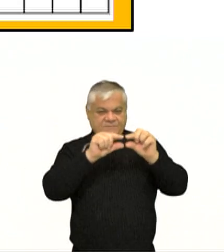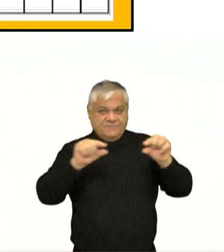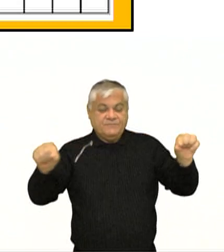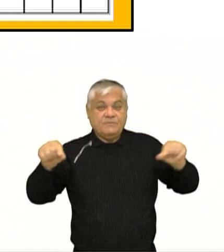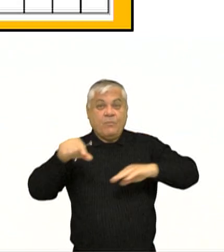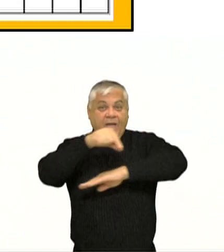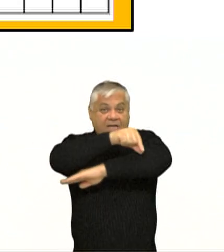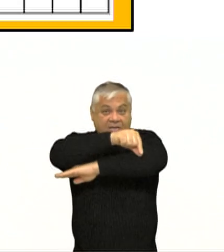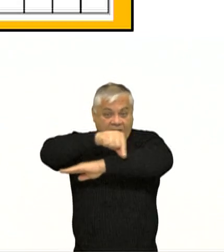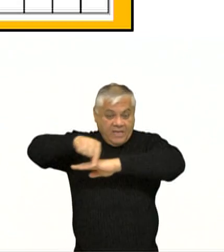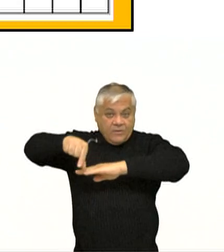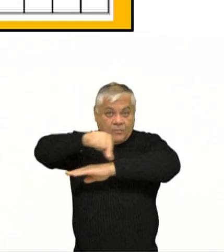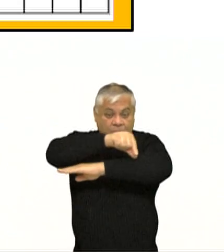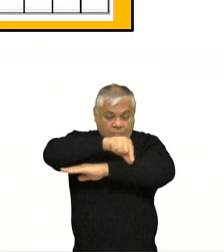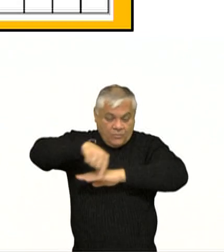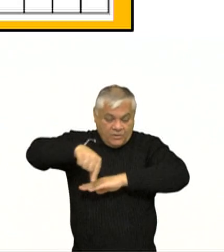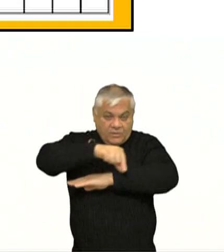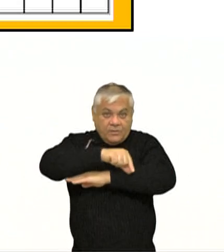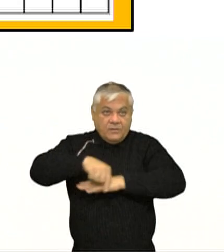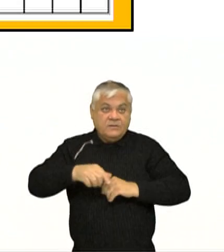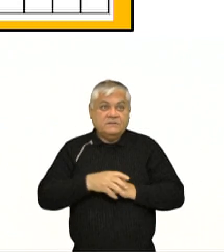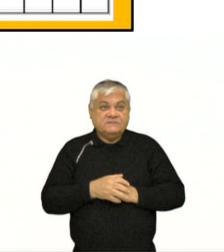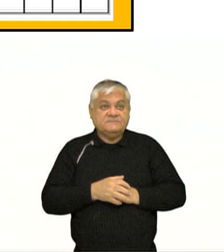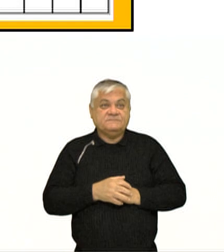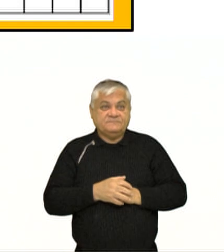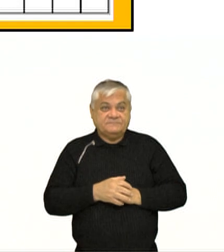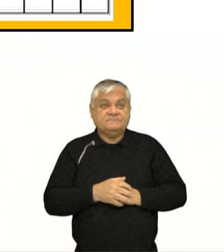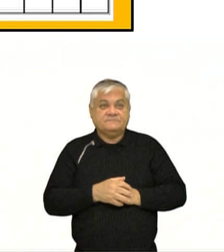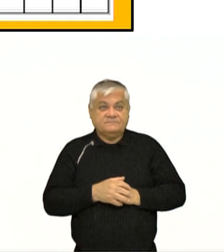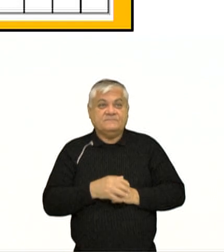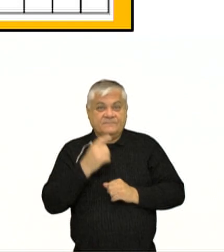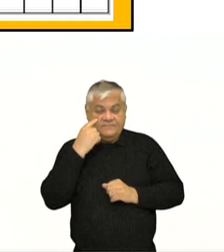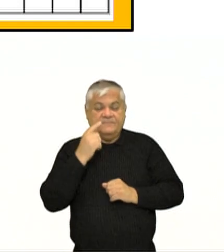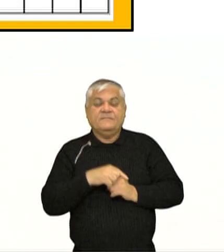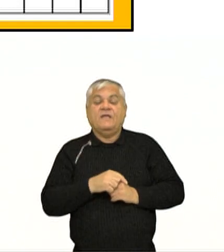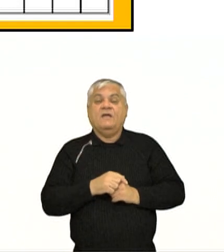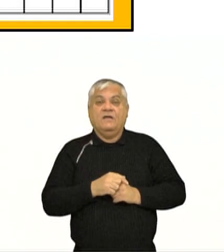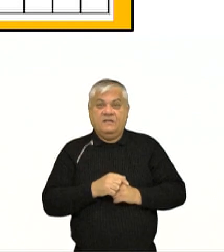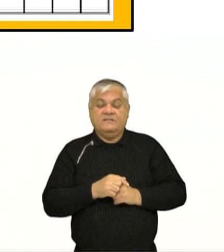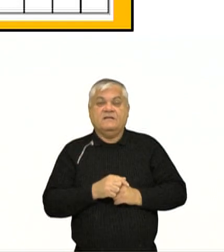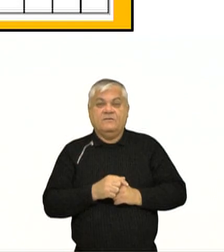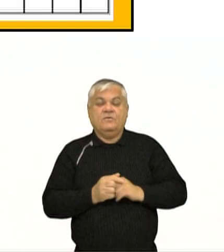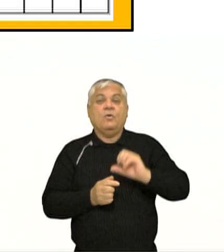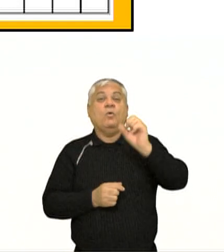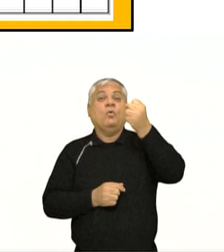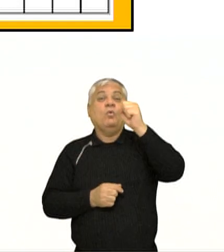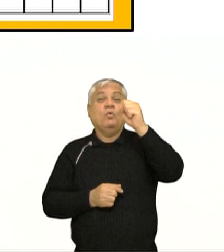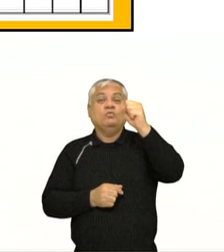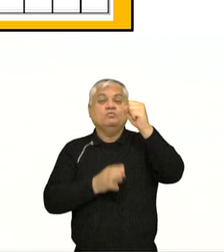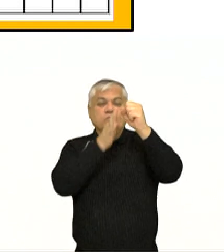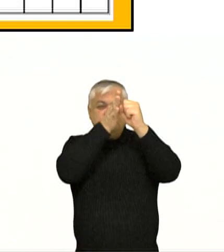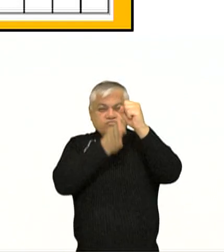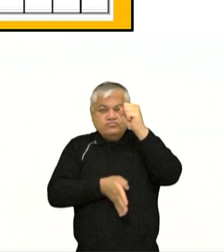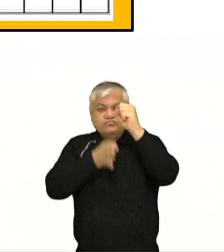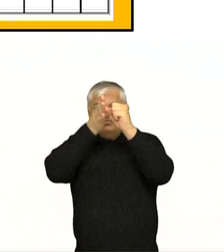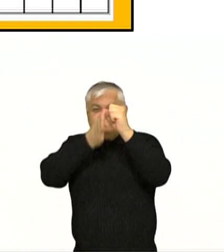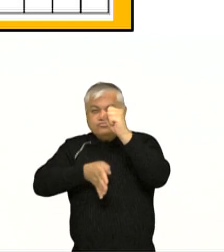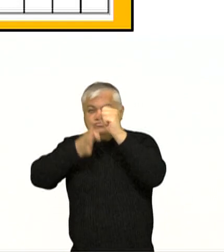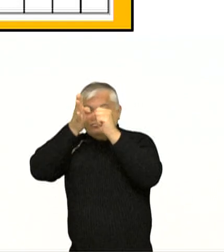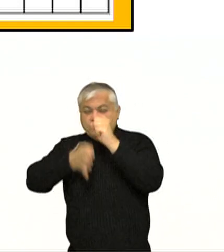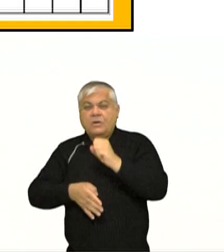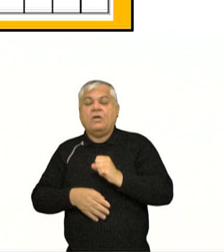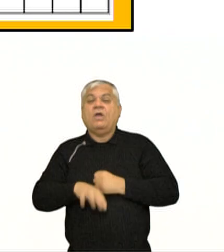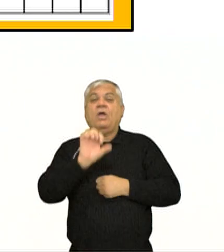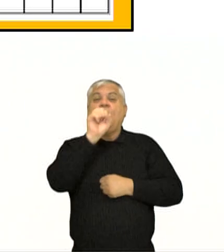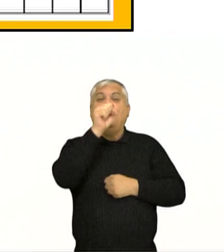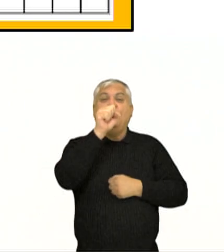vou dividir aqui 5 em 5 centímetros, 8 vezes nesse sentido e 8 vezes